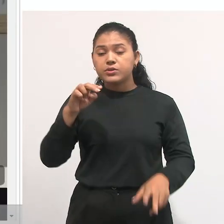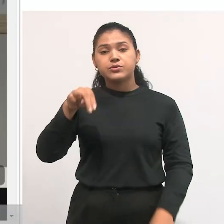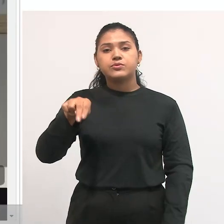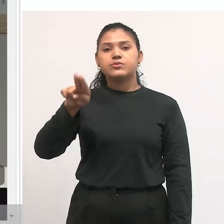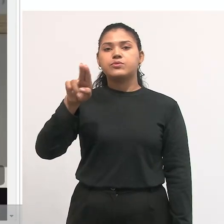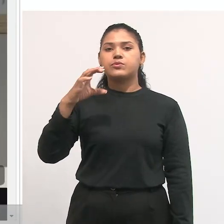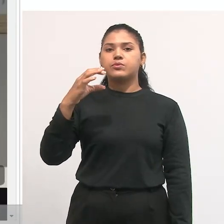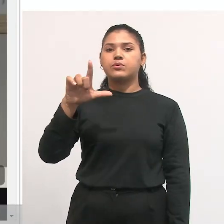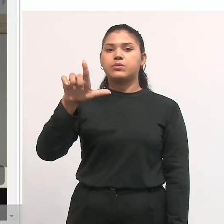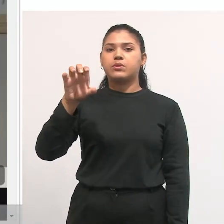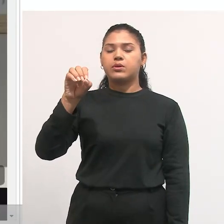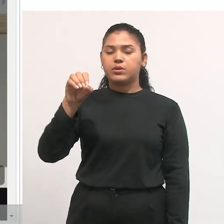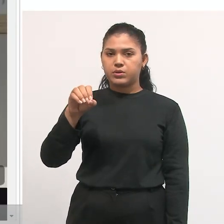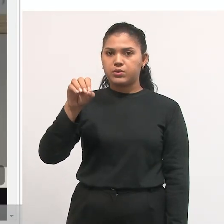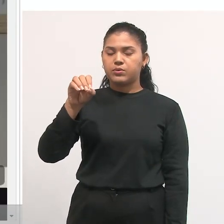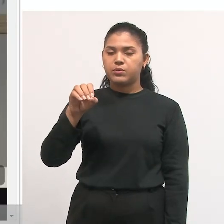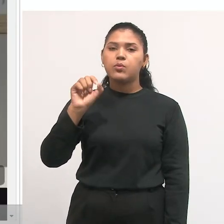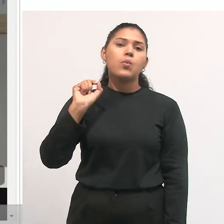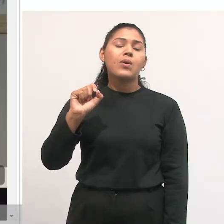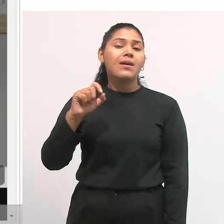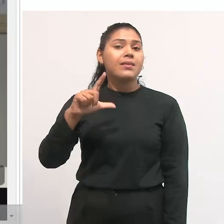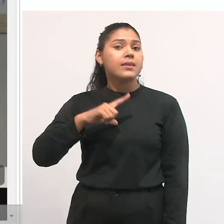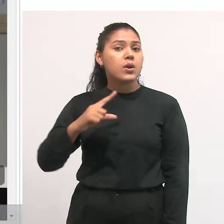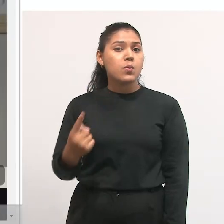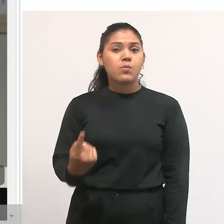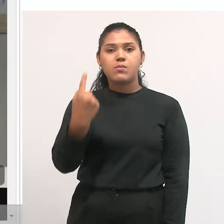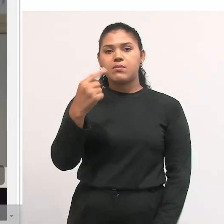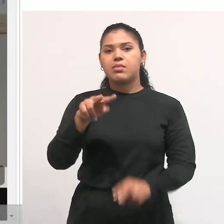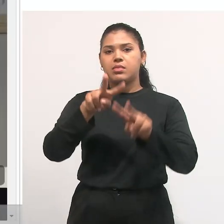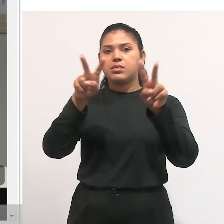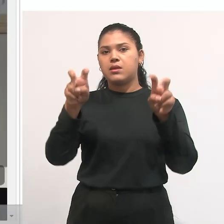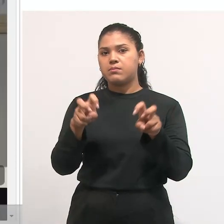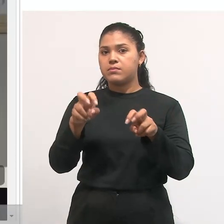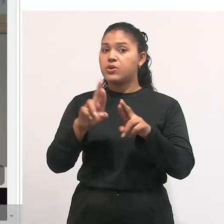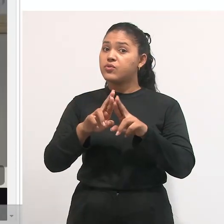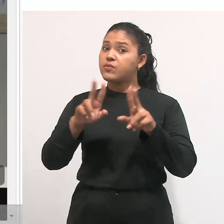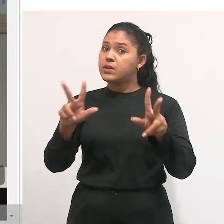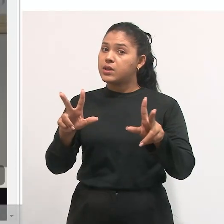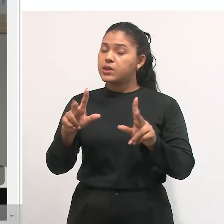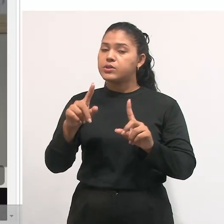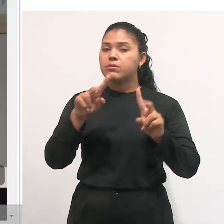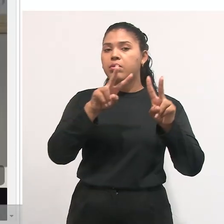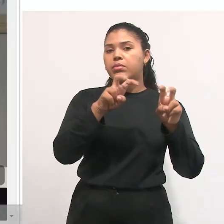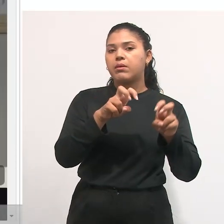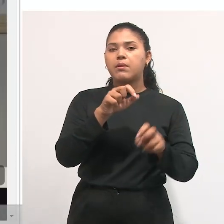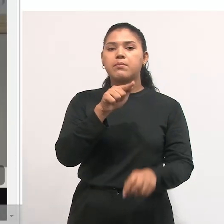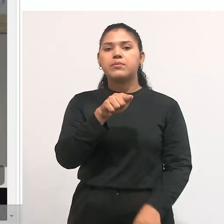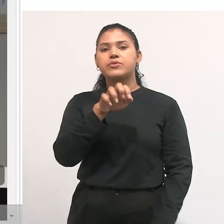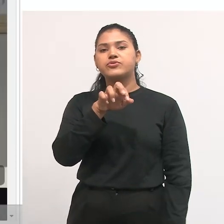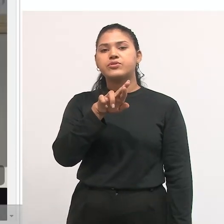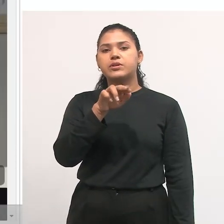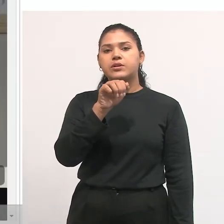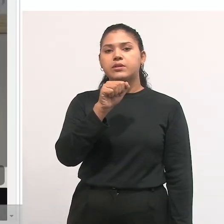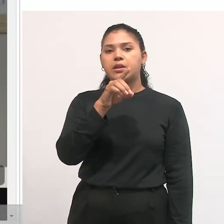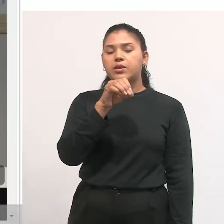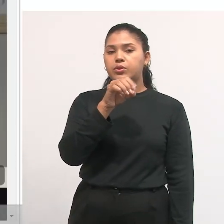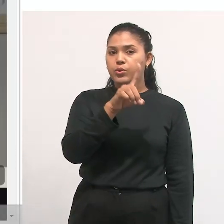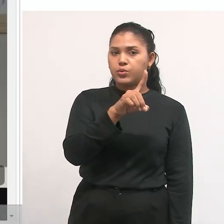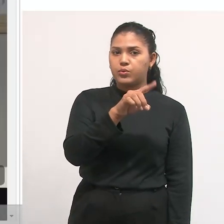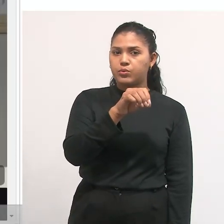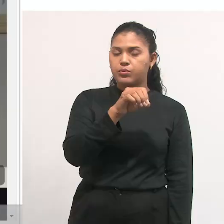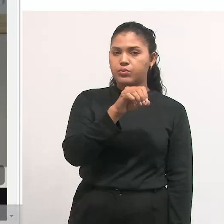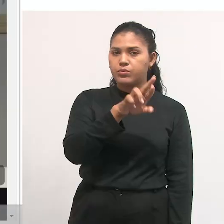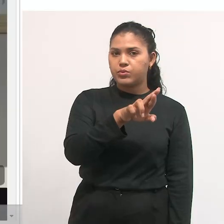núcleo, o que eu tenho um tema, né? Ele é diferente do tema gerador porque eu tenho uma organização em forma de